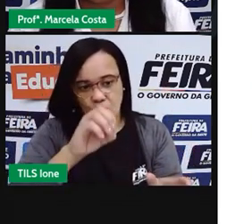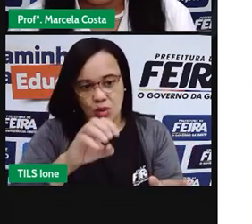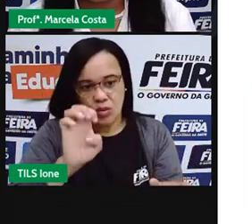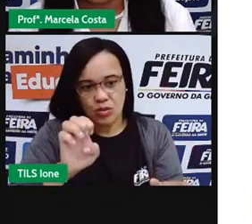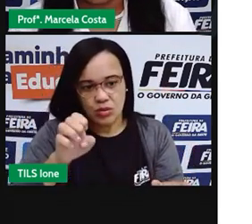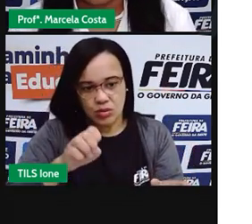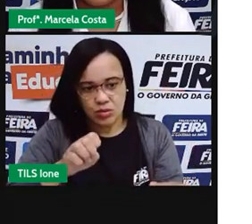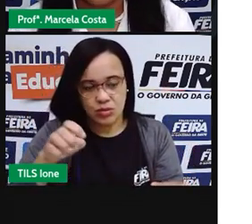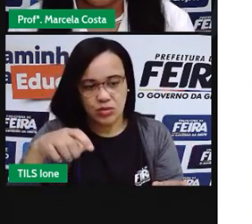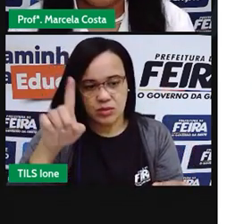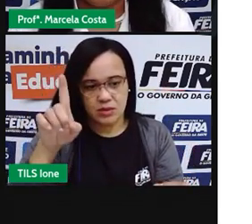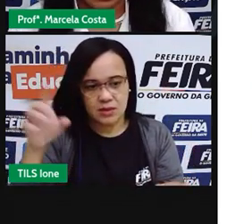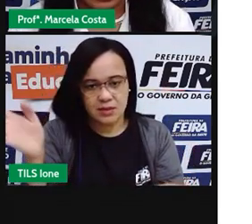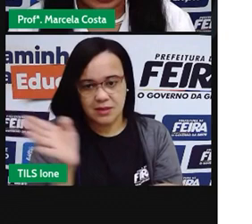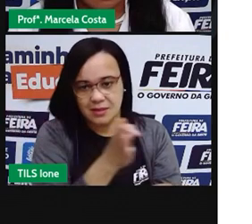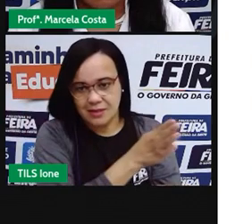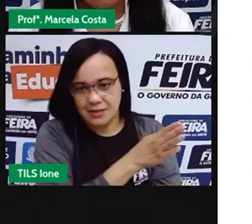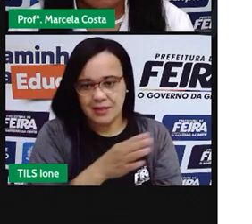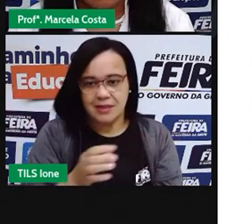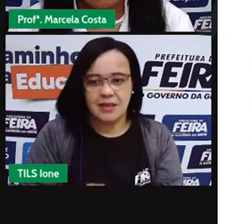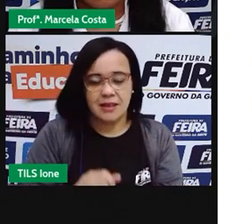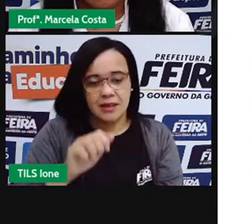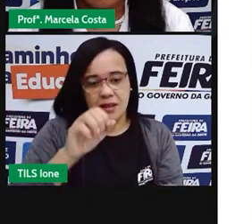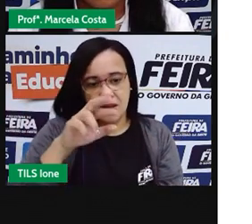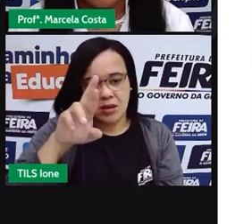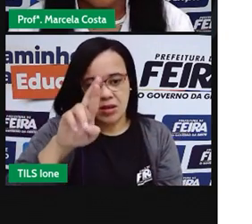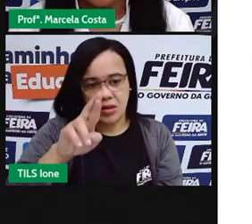e Marcos Aurélio Pimenta,